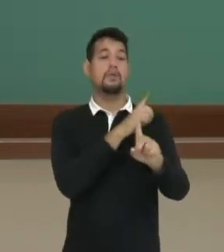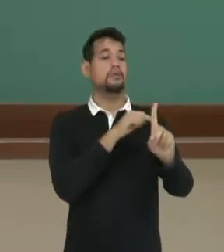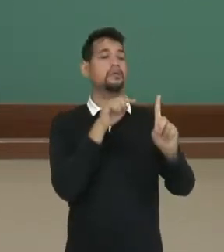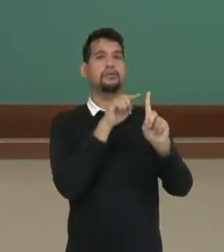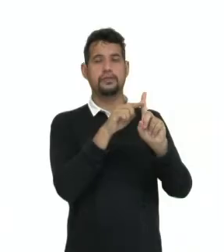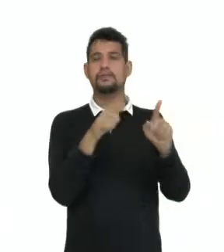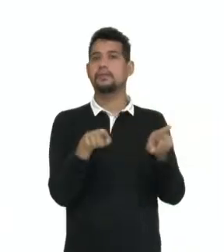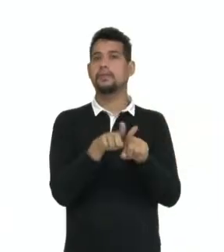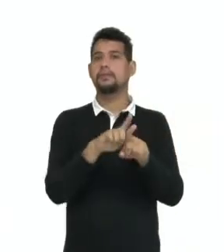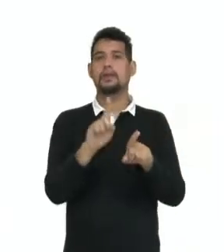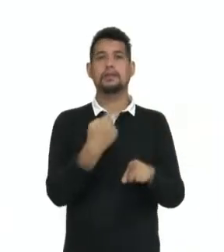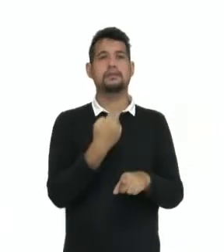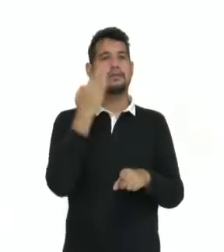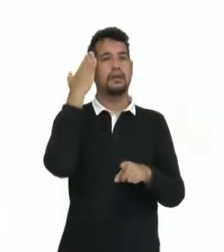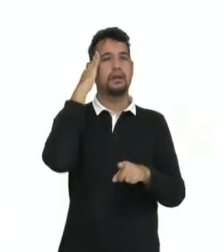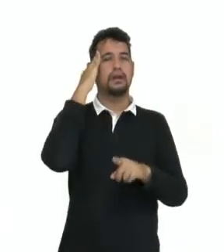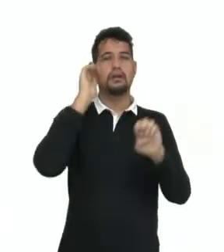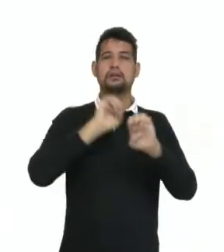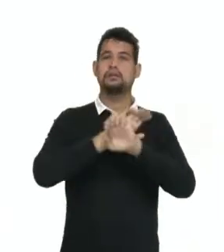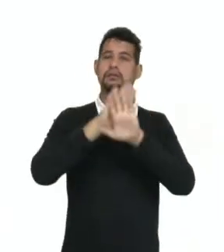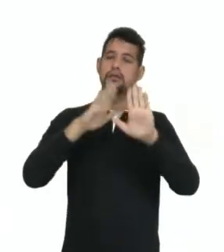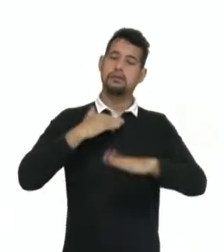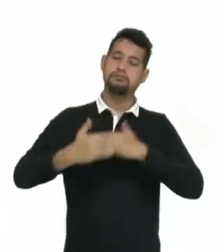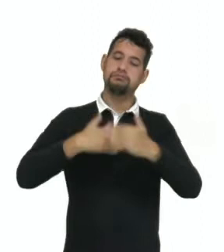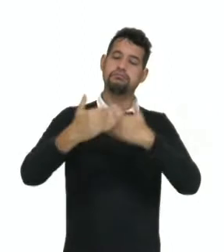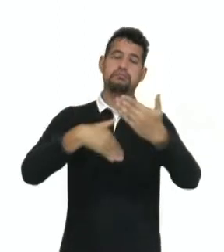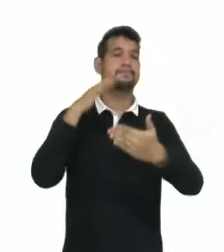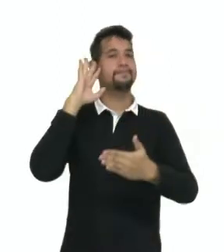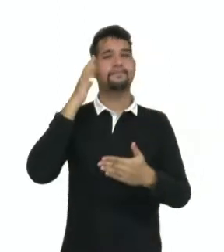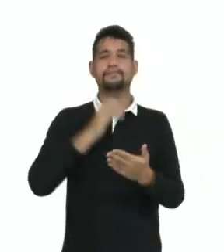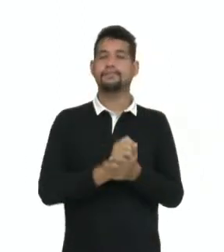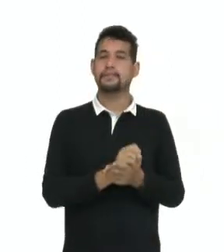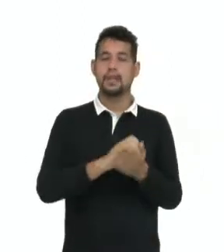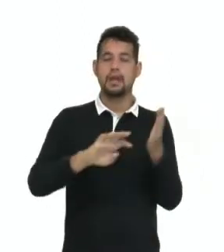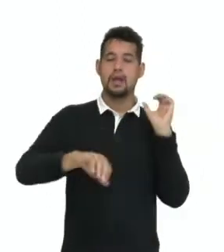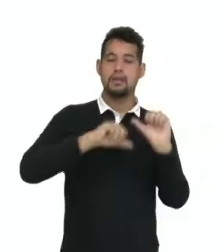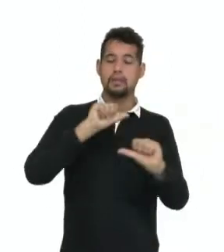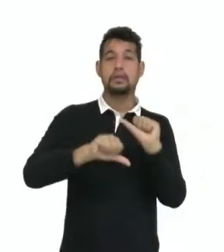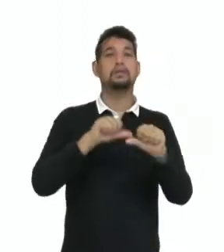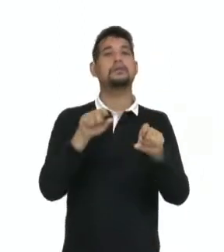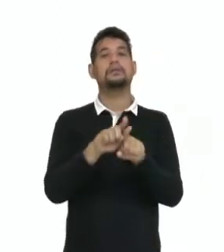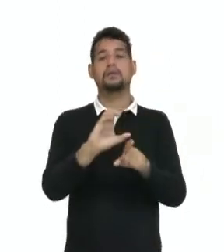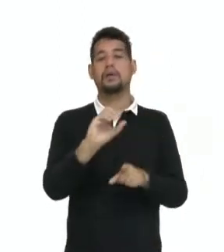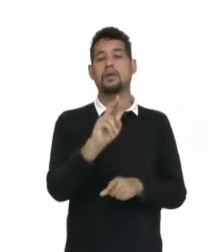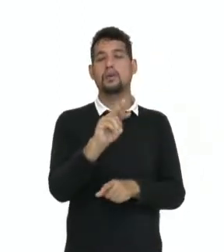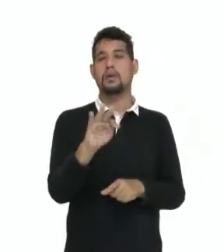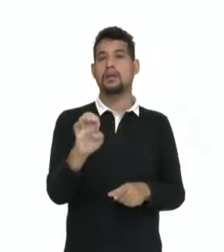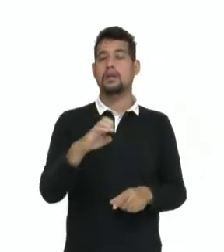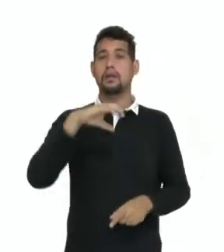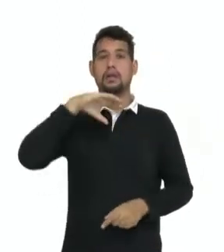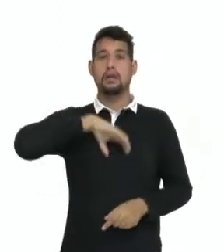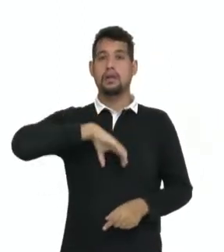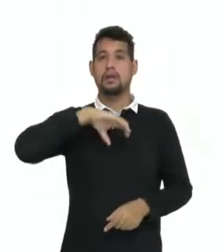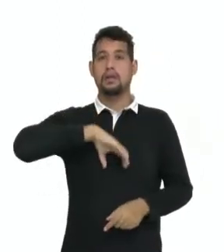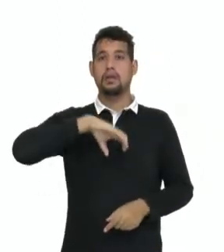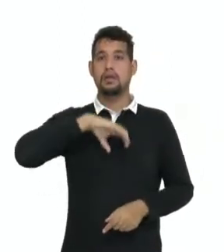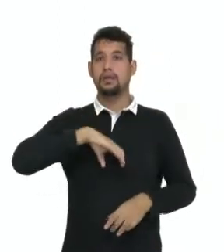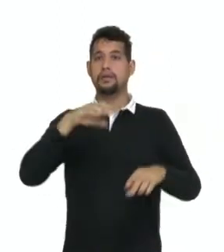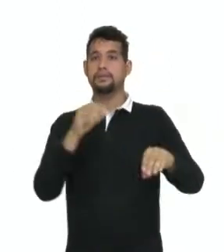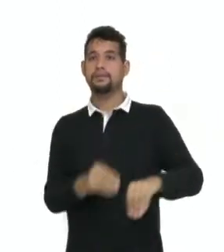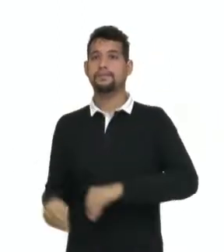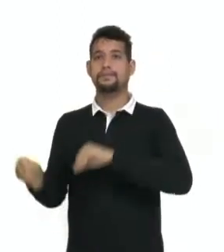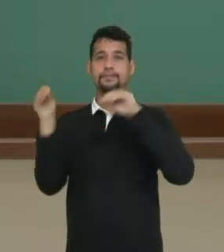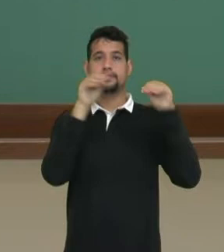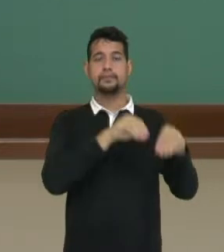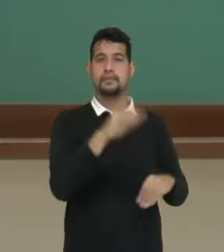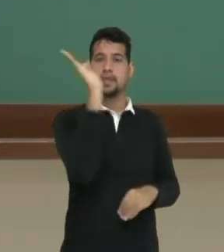né? Compreender as consequências, né, da transferência da corte portuguesa para o Brasil no início do